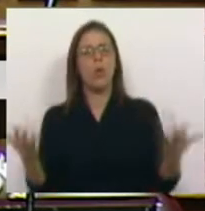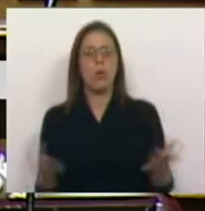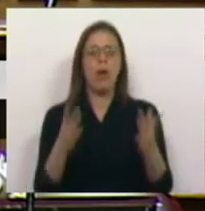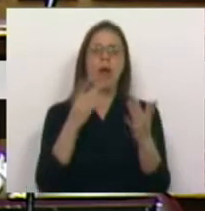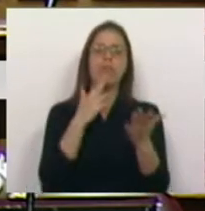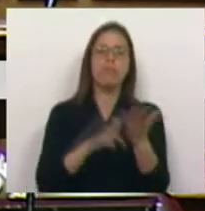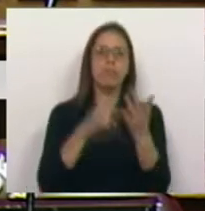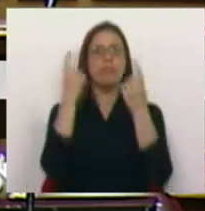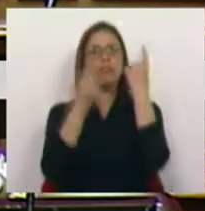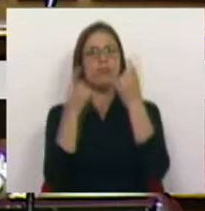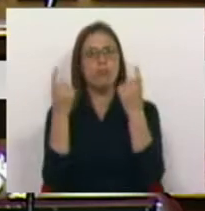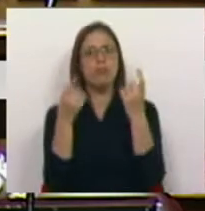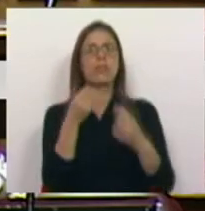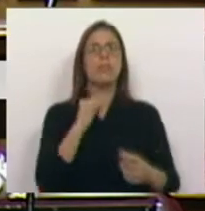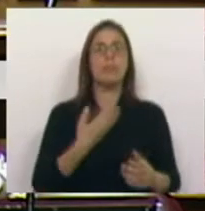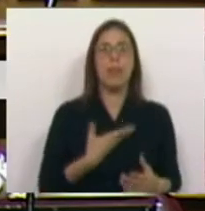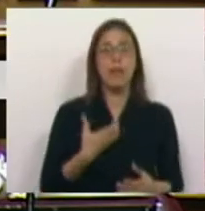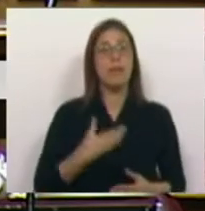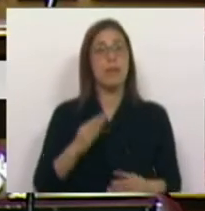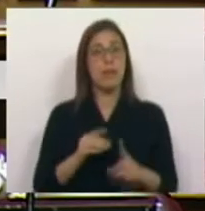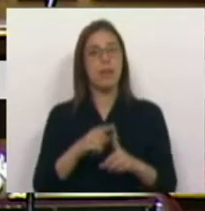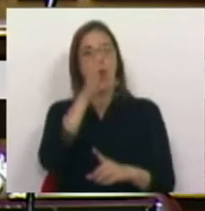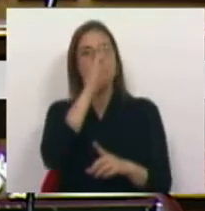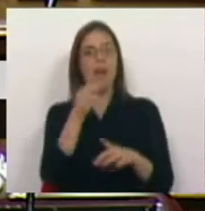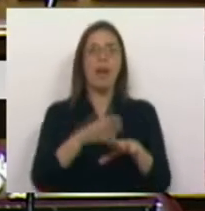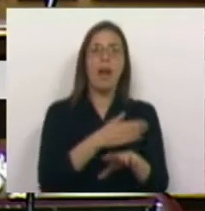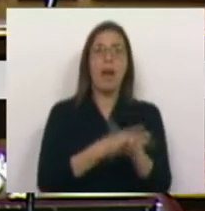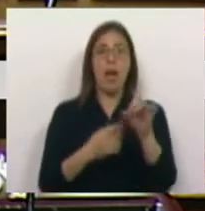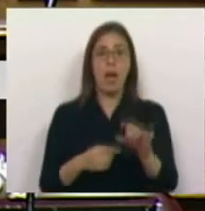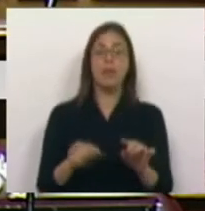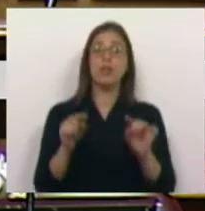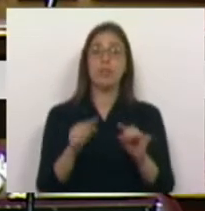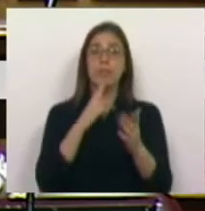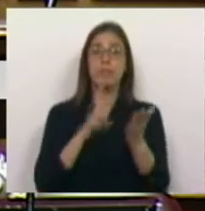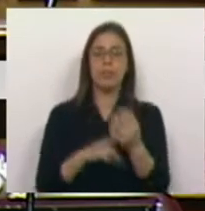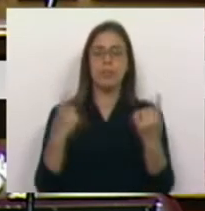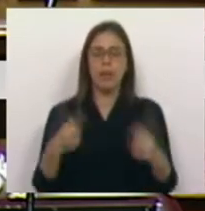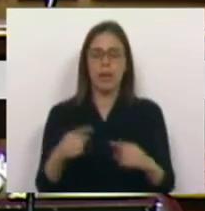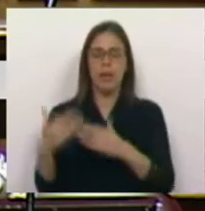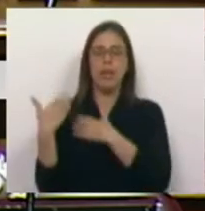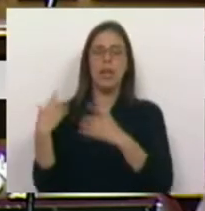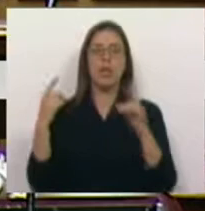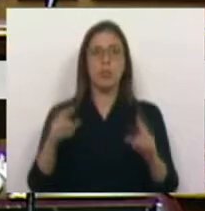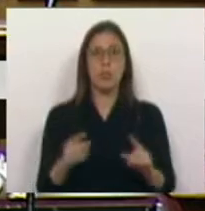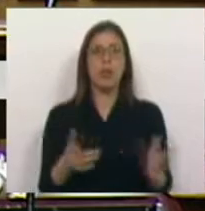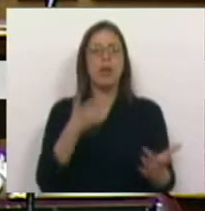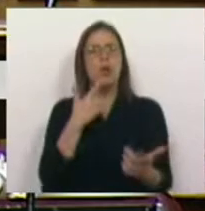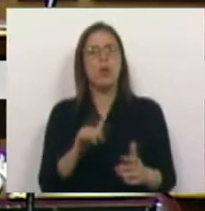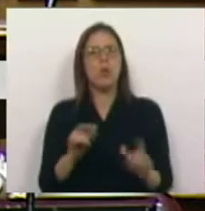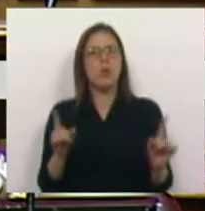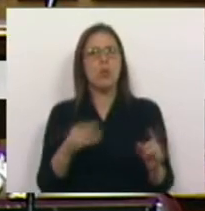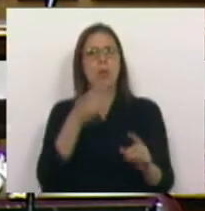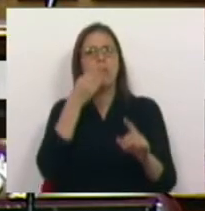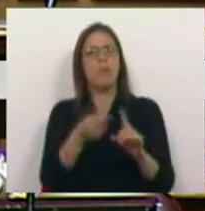desenhado efetivamente pelo PSD-CDS, pelo governo anterior. E eles têm, de facto, essa responsabilidade. Também não podemos ser